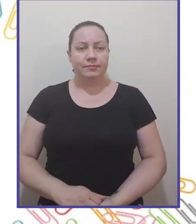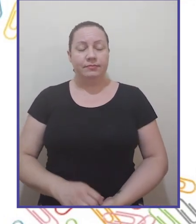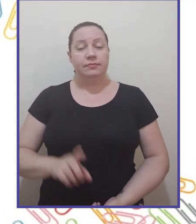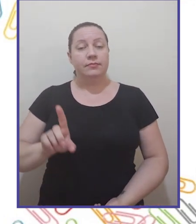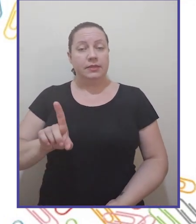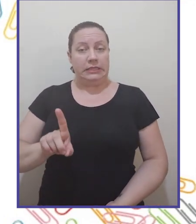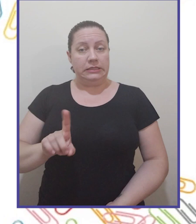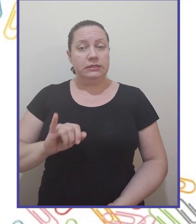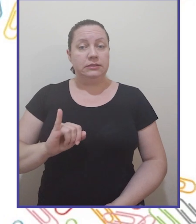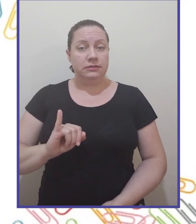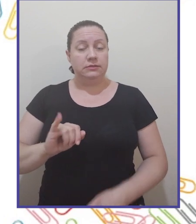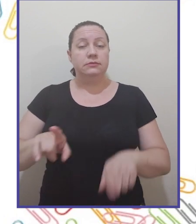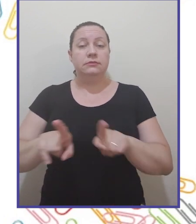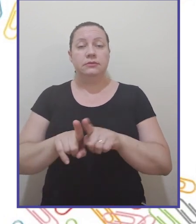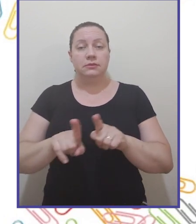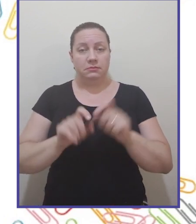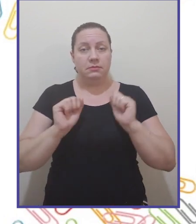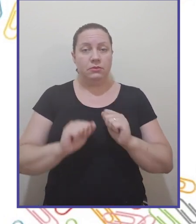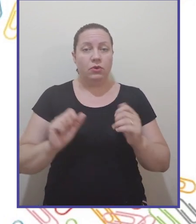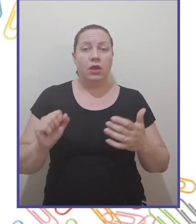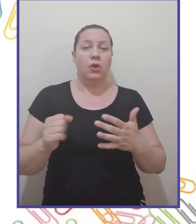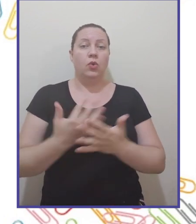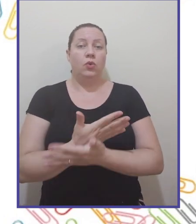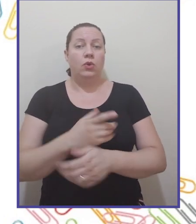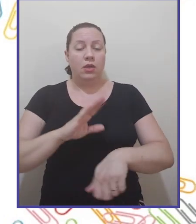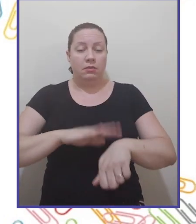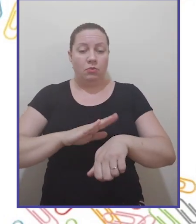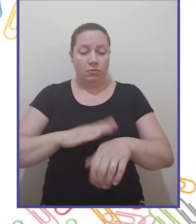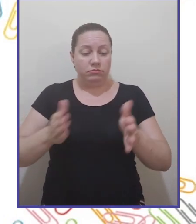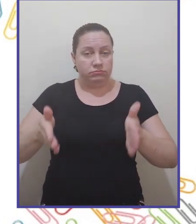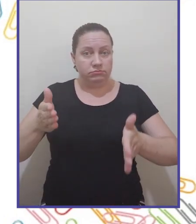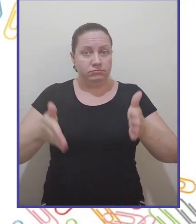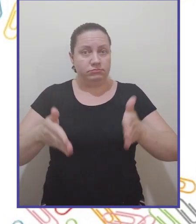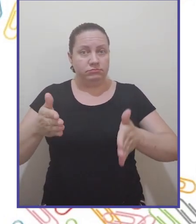A DI também pode ser causada durante a fase que